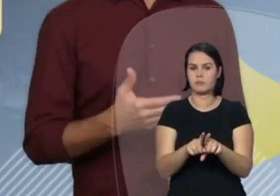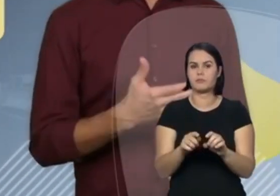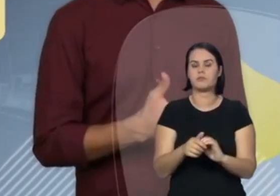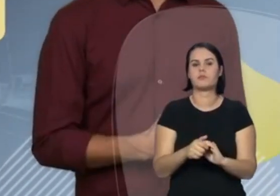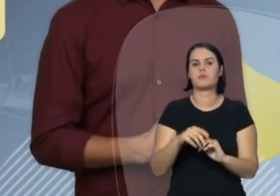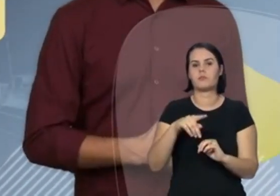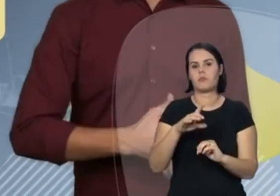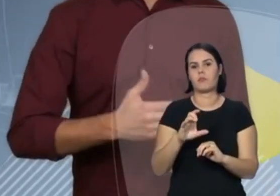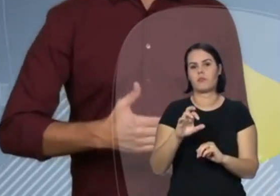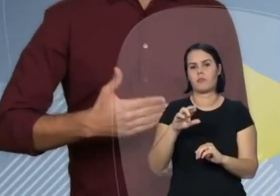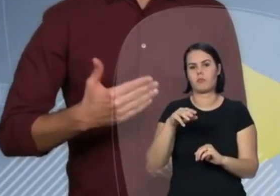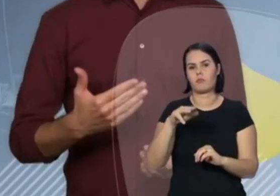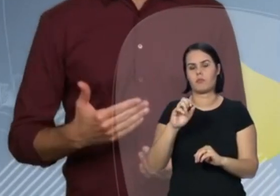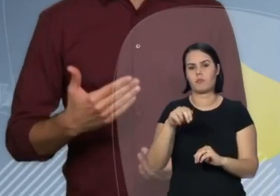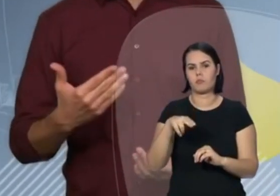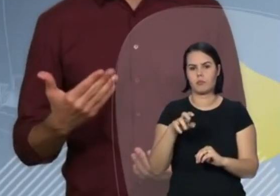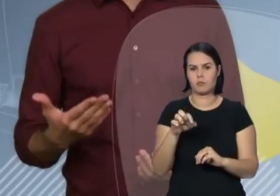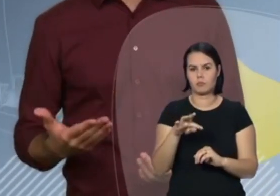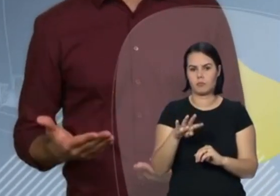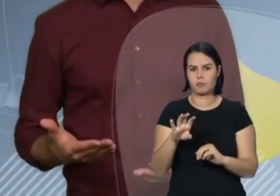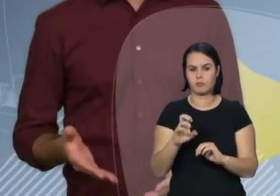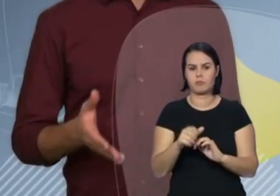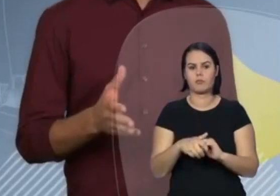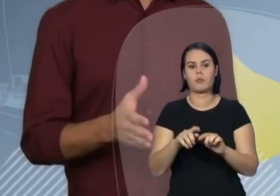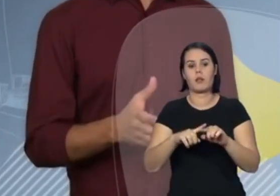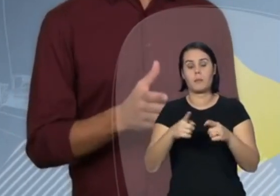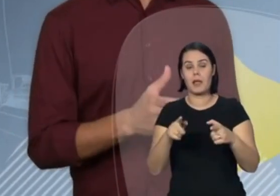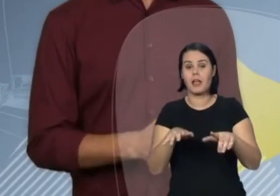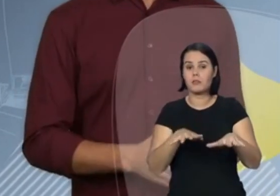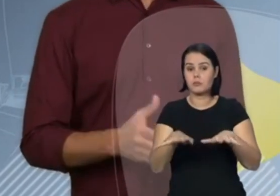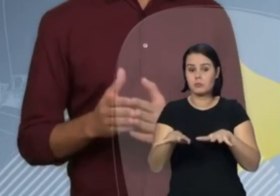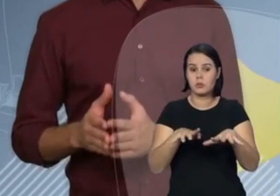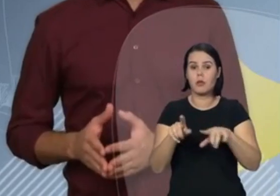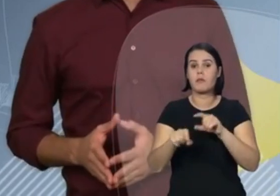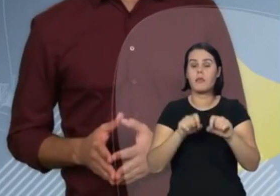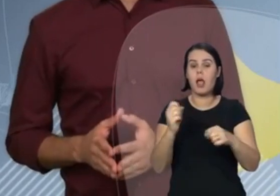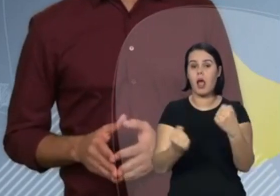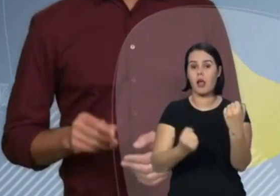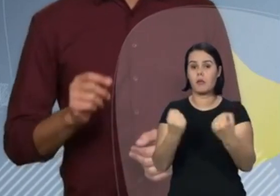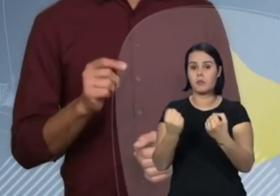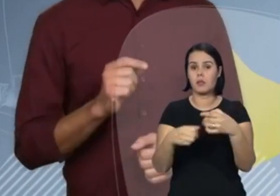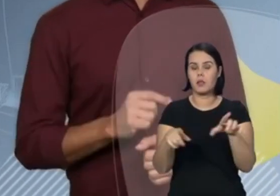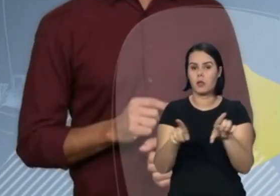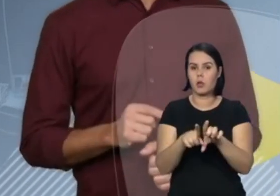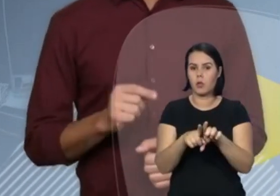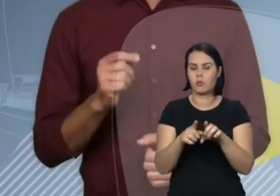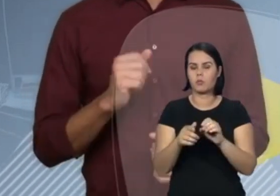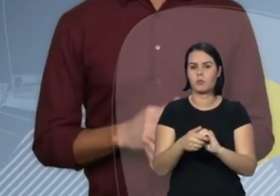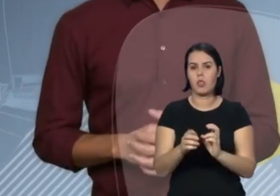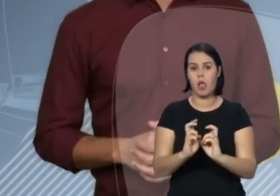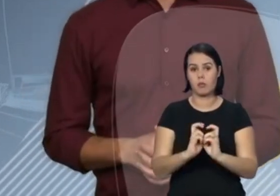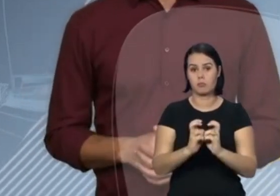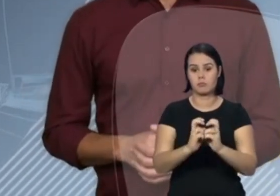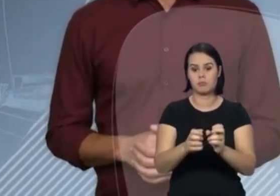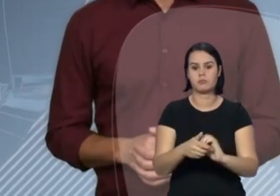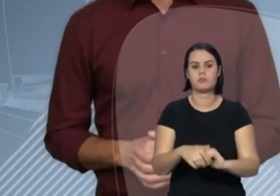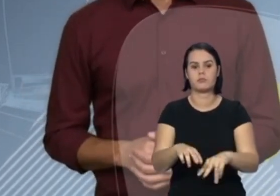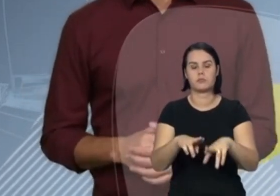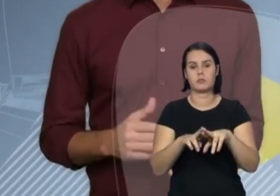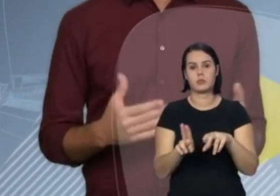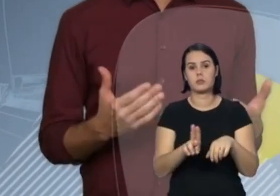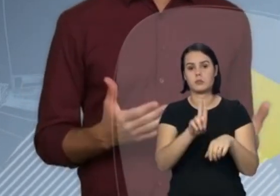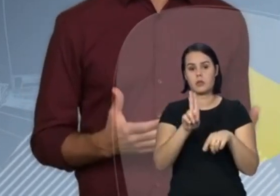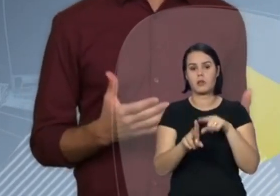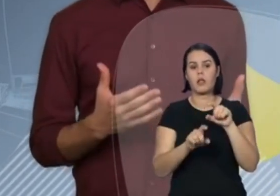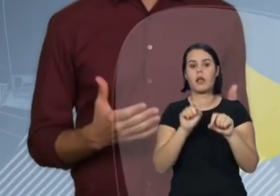os esforços móveis são as ações dos transeuntes e o peso dos veículos e suas cargas. Nesse caso, é usado o termo